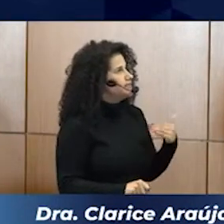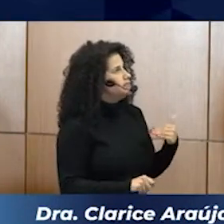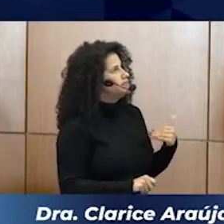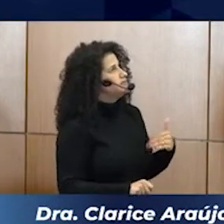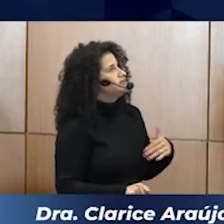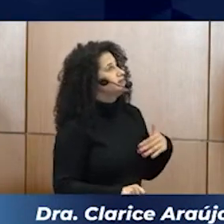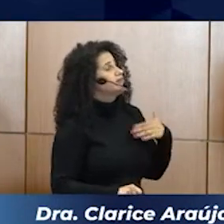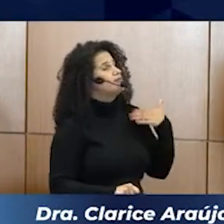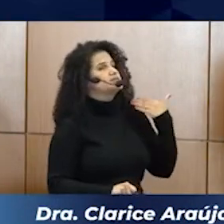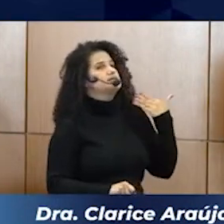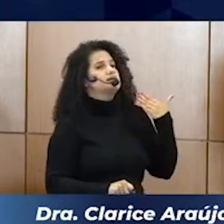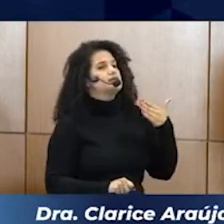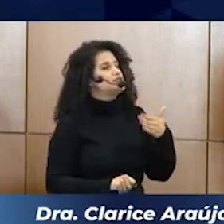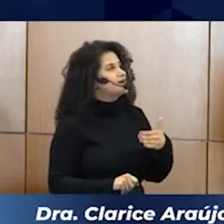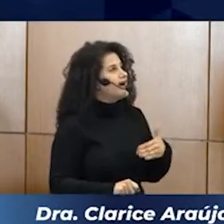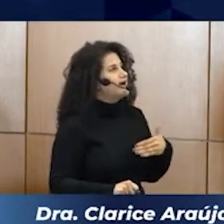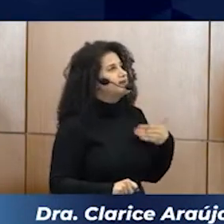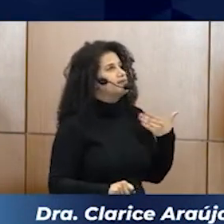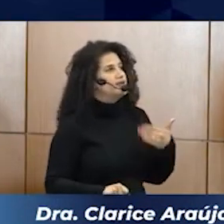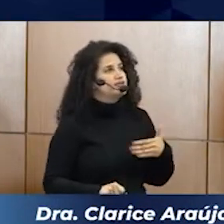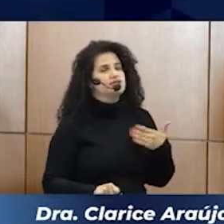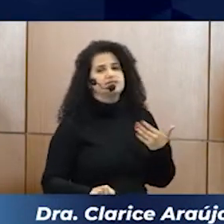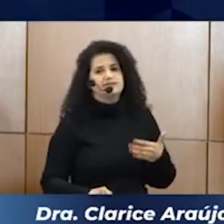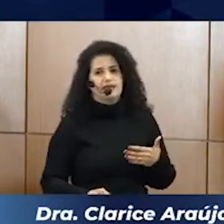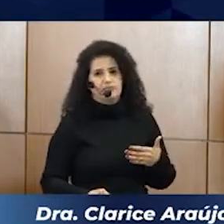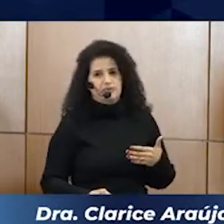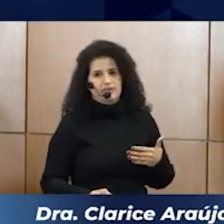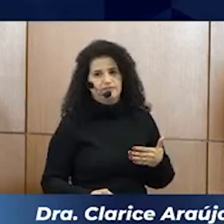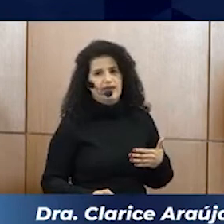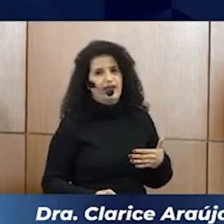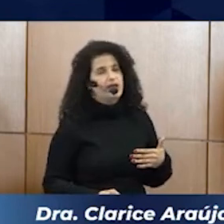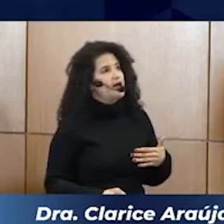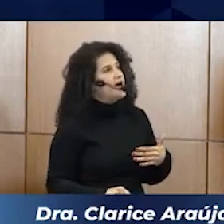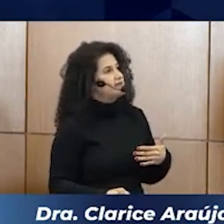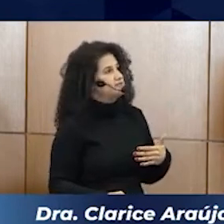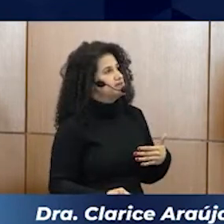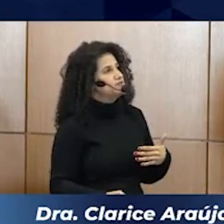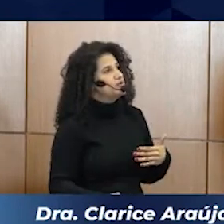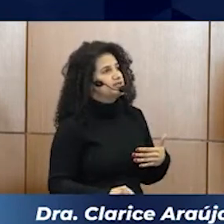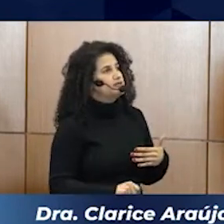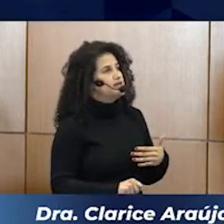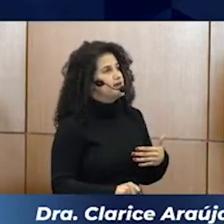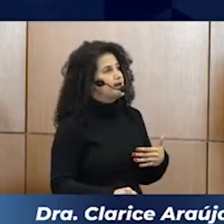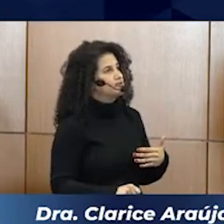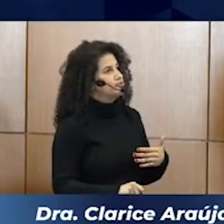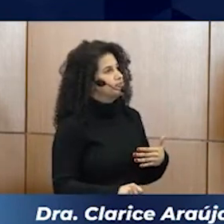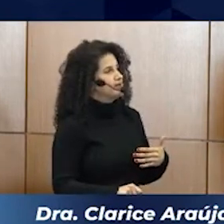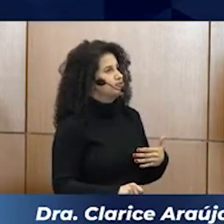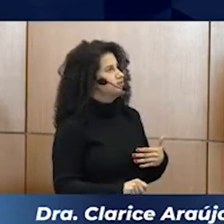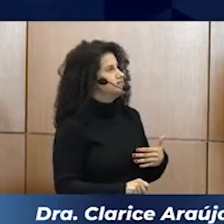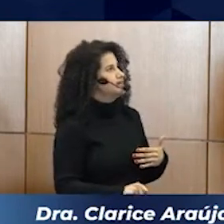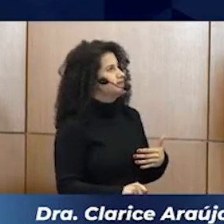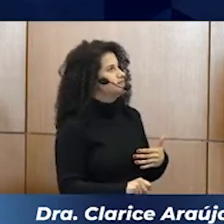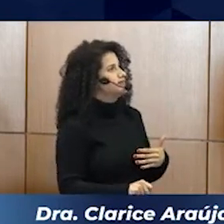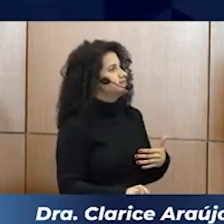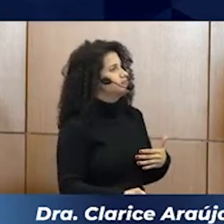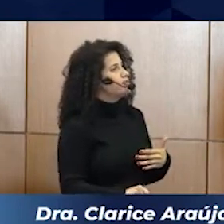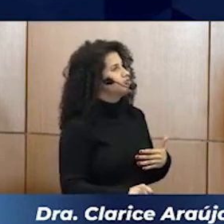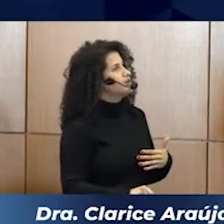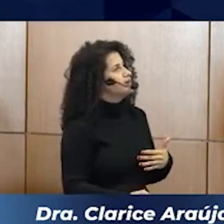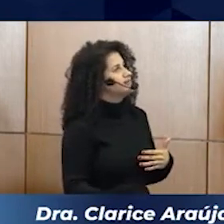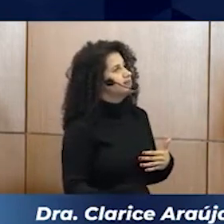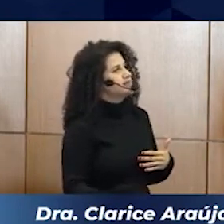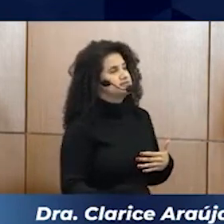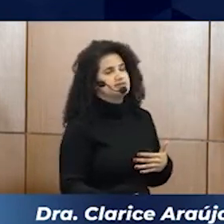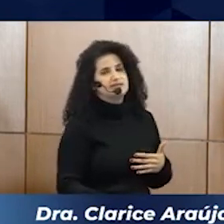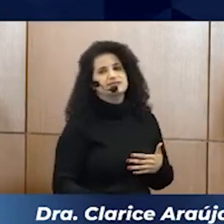ir finalizando, então, assim, criticar e refletir sempre, né? Às vezes, o modelo hierárquico de prática baseada em evidência